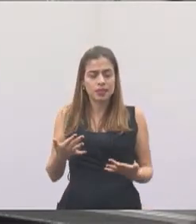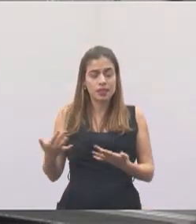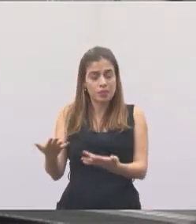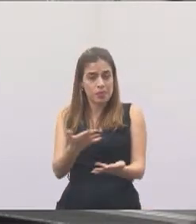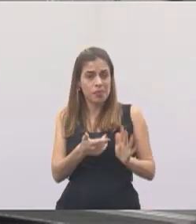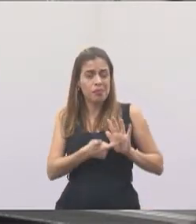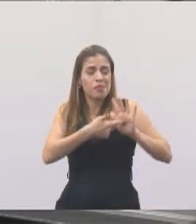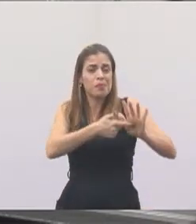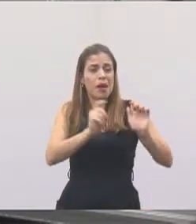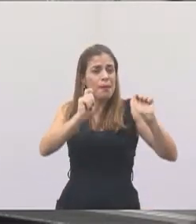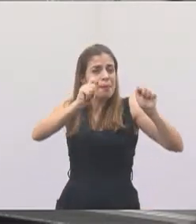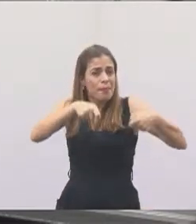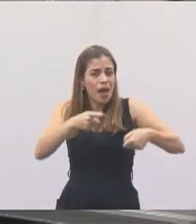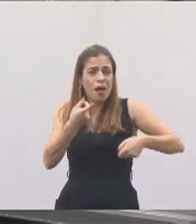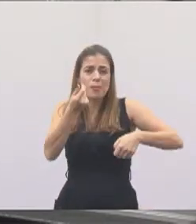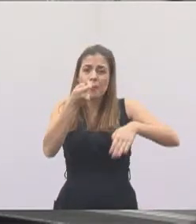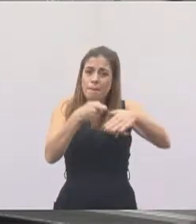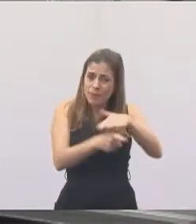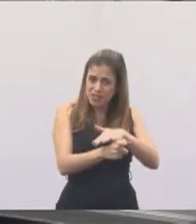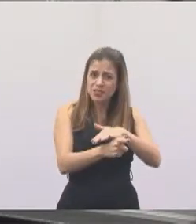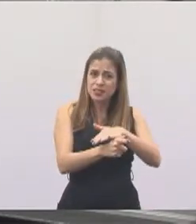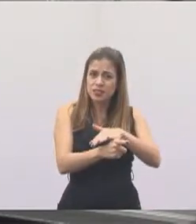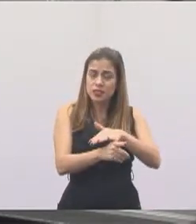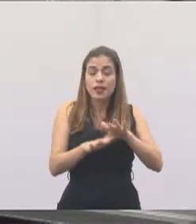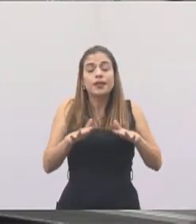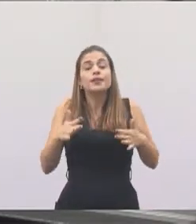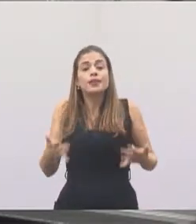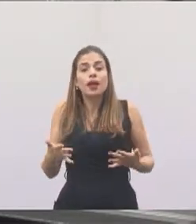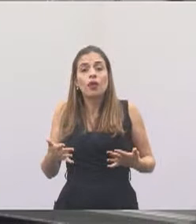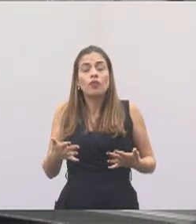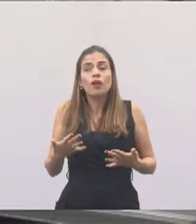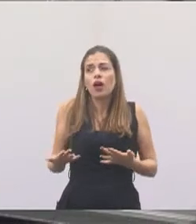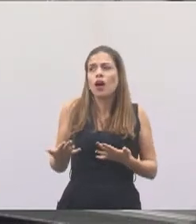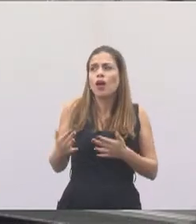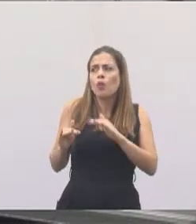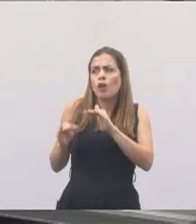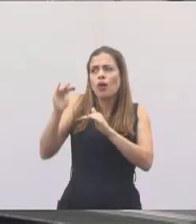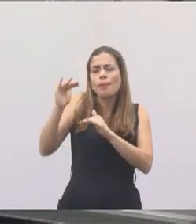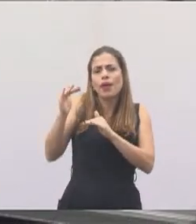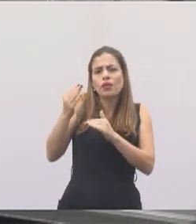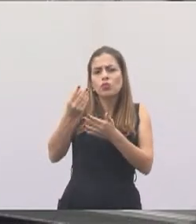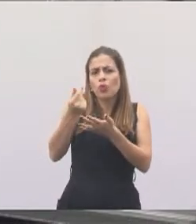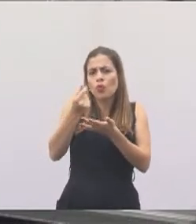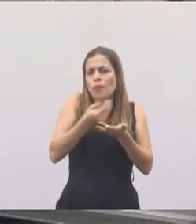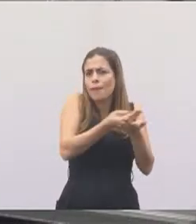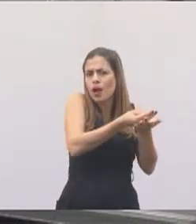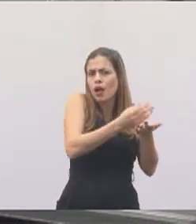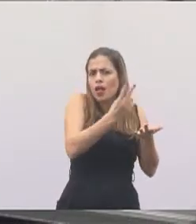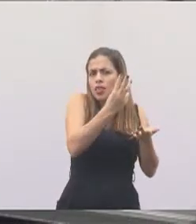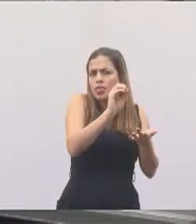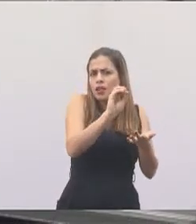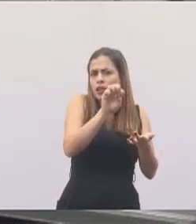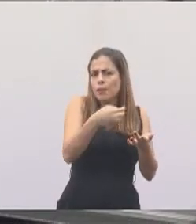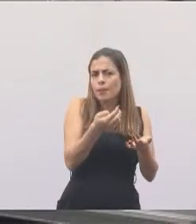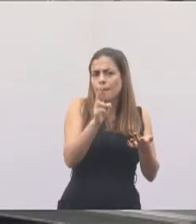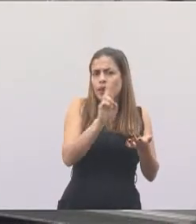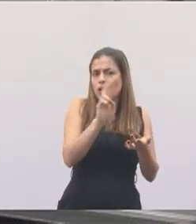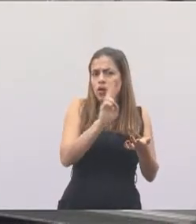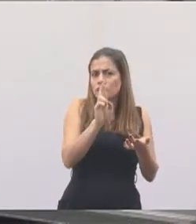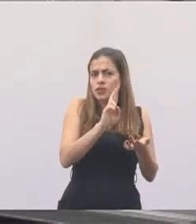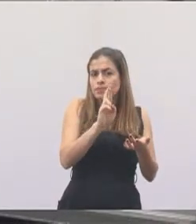da capacidade de investimento. Então nós vamos ter um aumento de repasse de 30 milhões. E a gente tem que colocar na